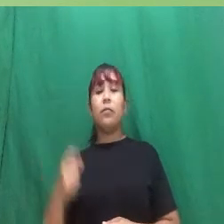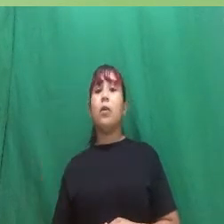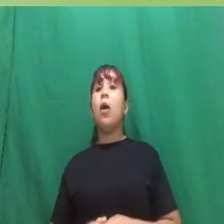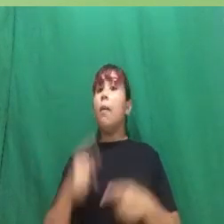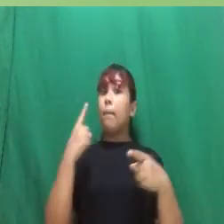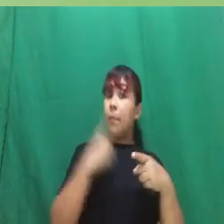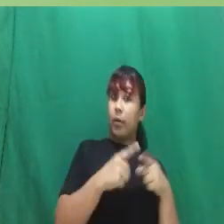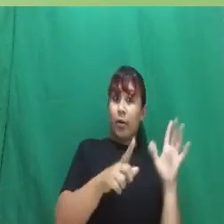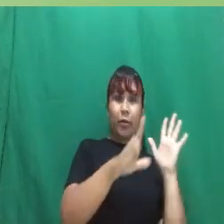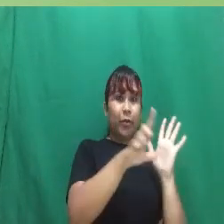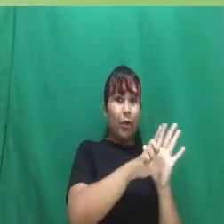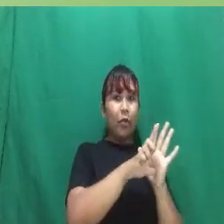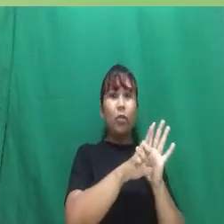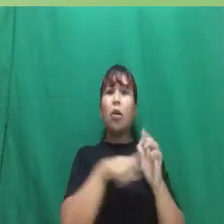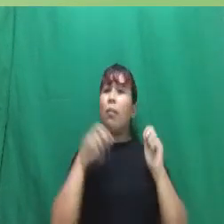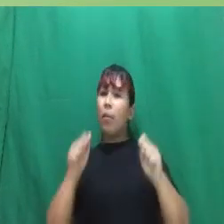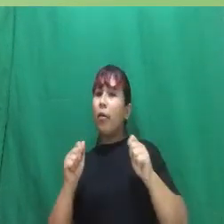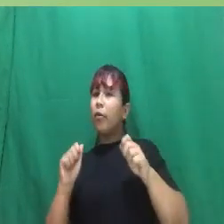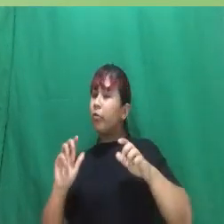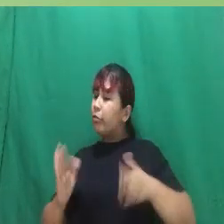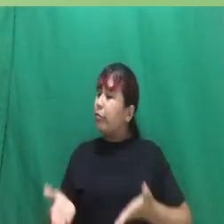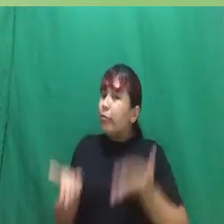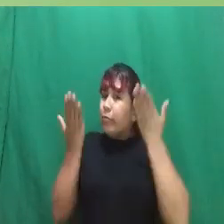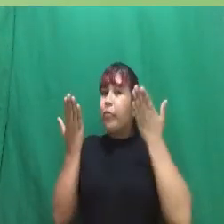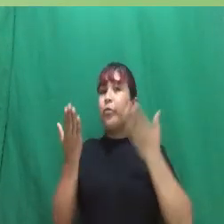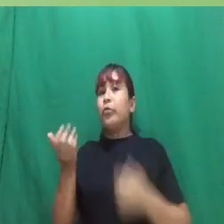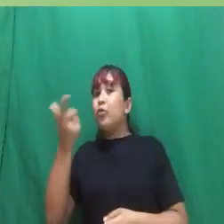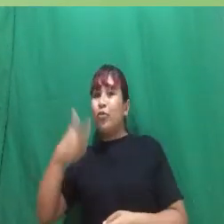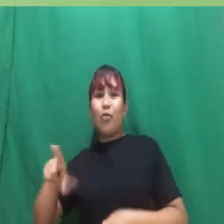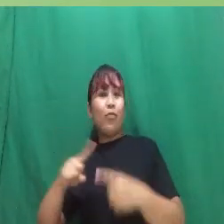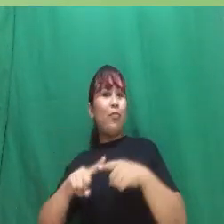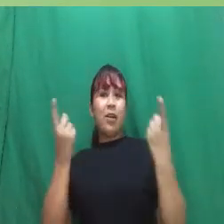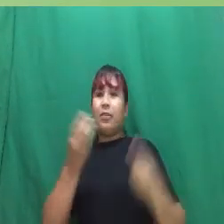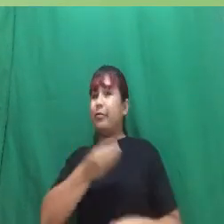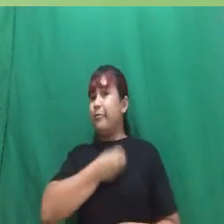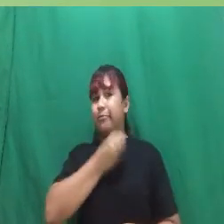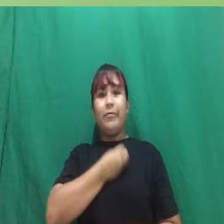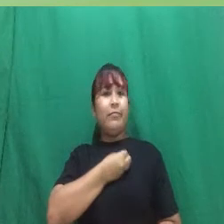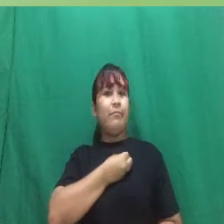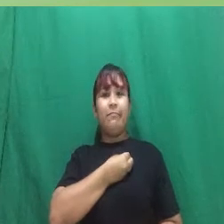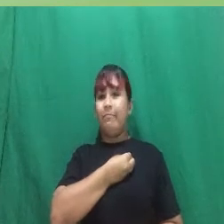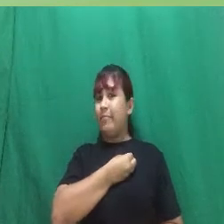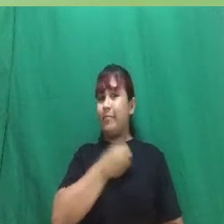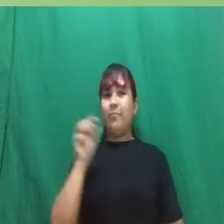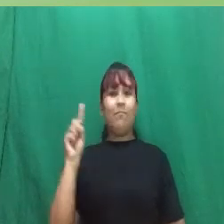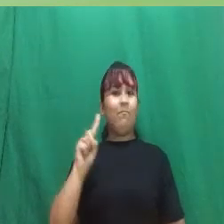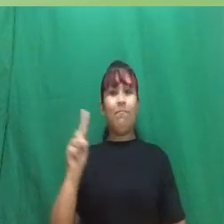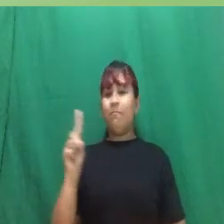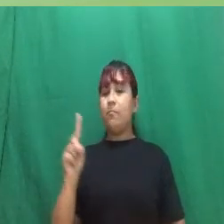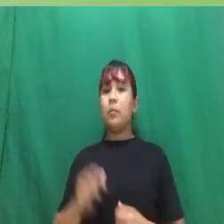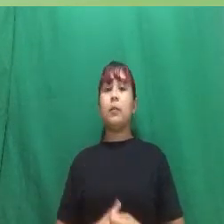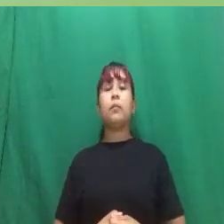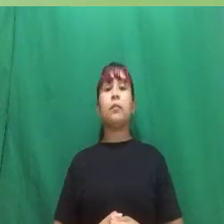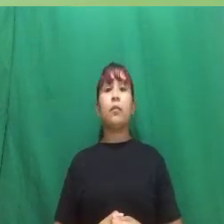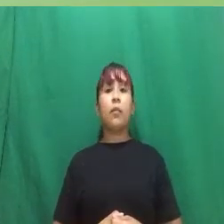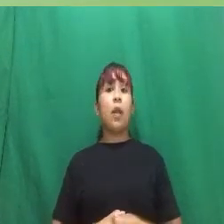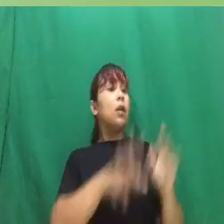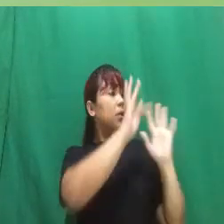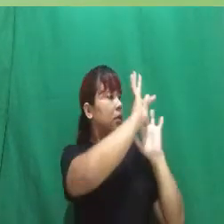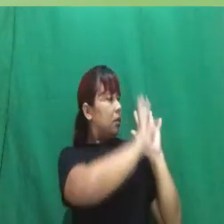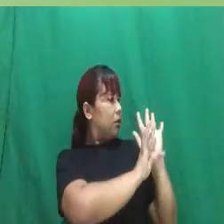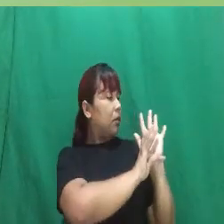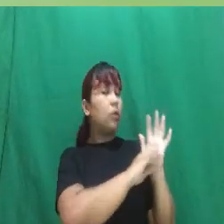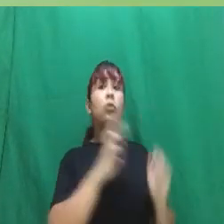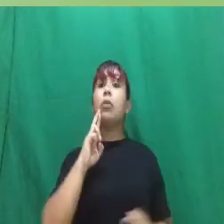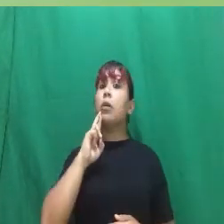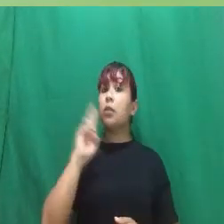existe. Existe um tratamento desigual com a população negra, né? Isso é nos Estados Unidos, isso é